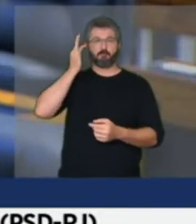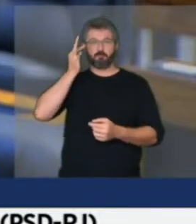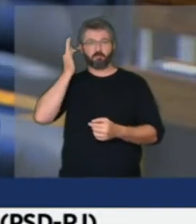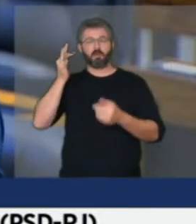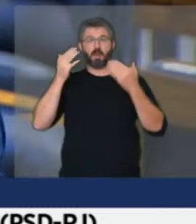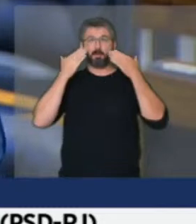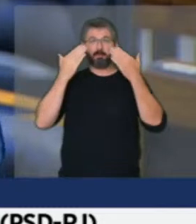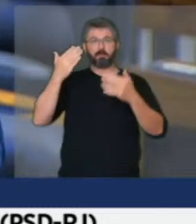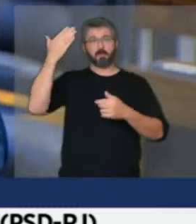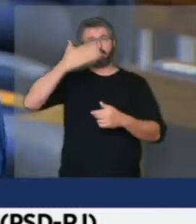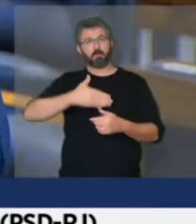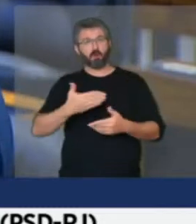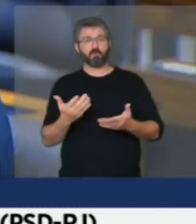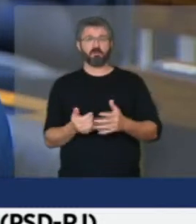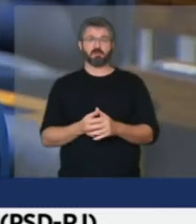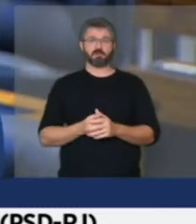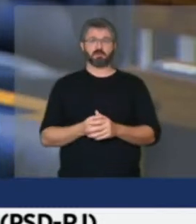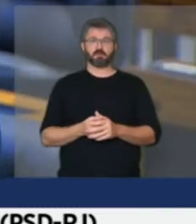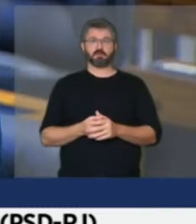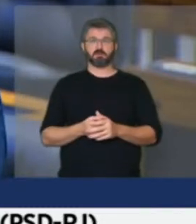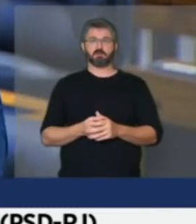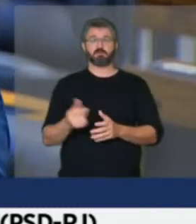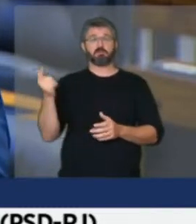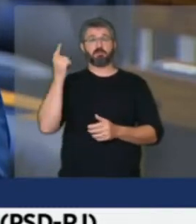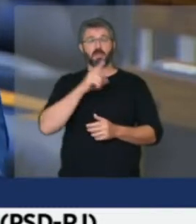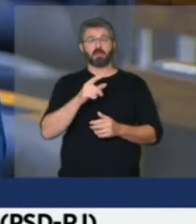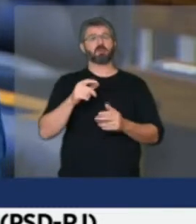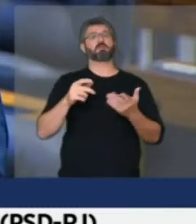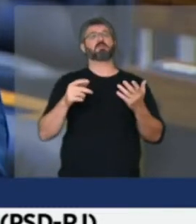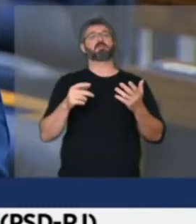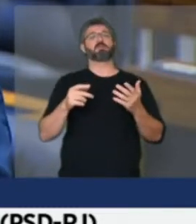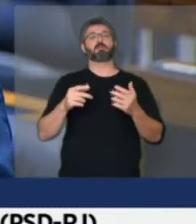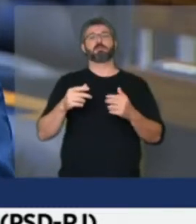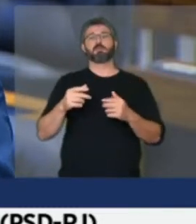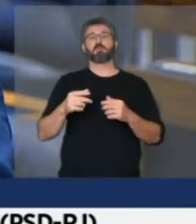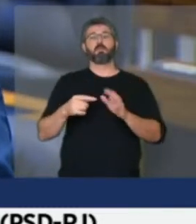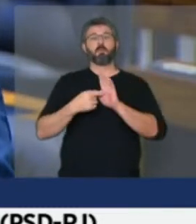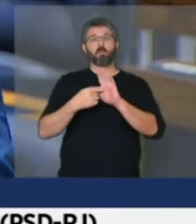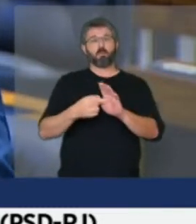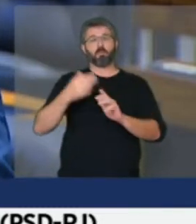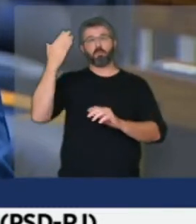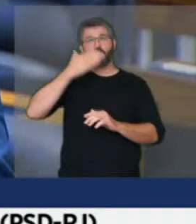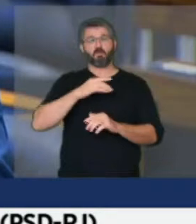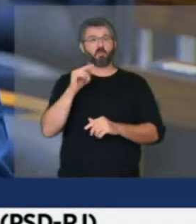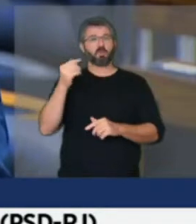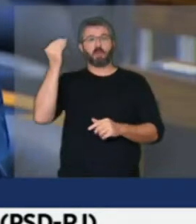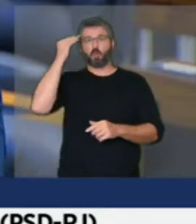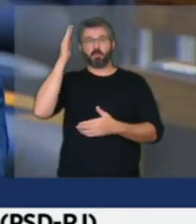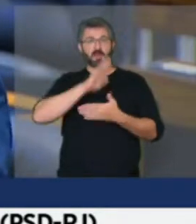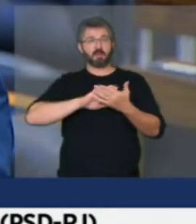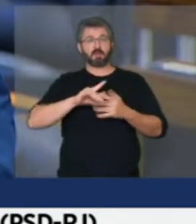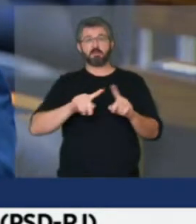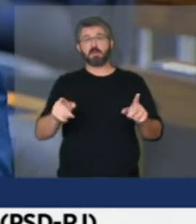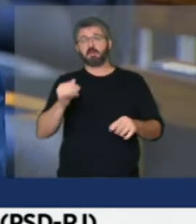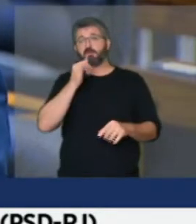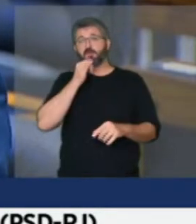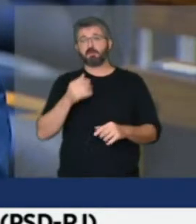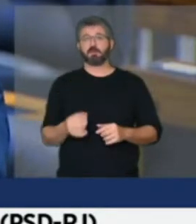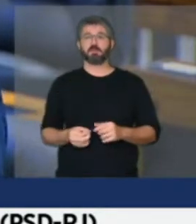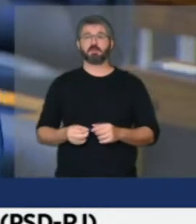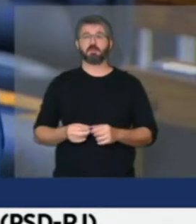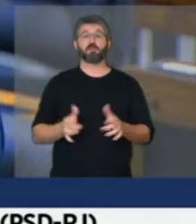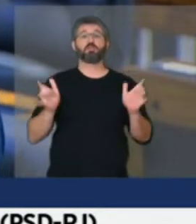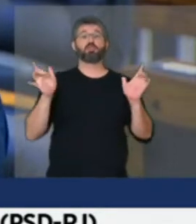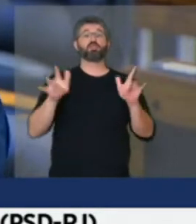apresentar provas para eximir-se de qualquer participação, infelizmente, o que se